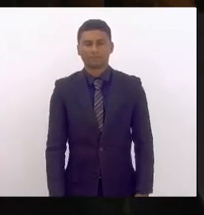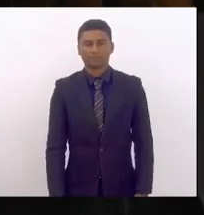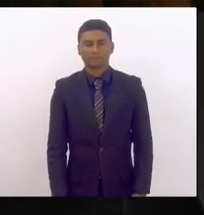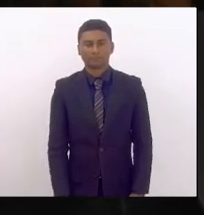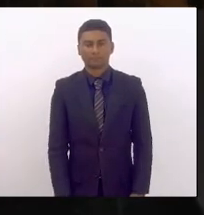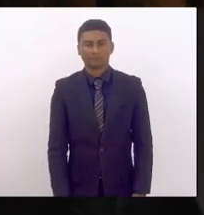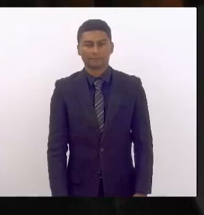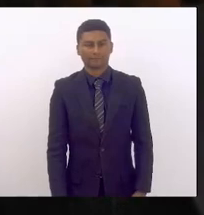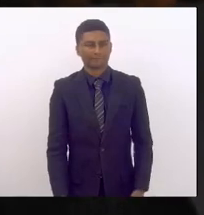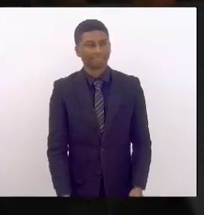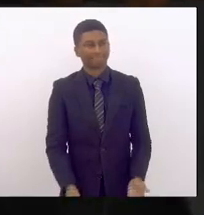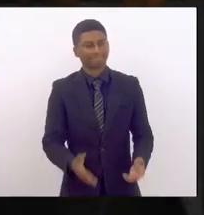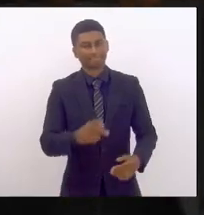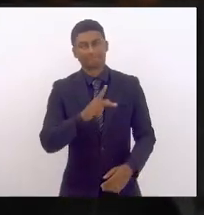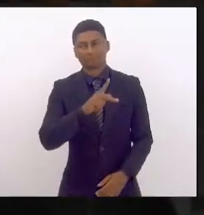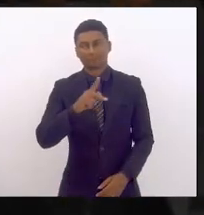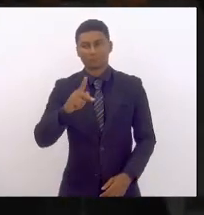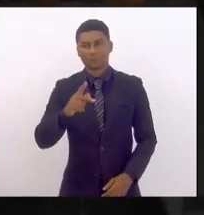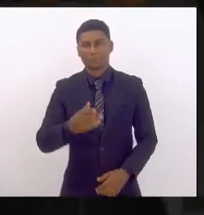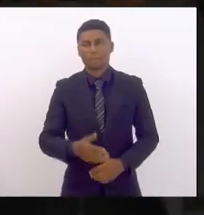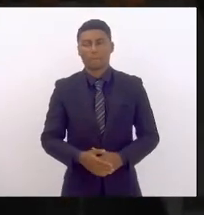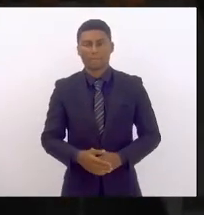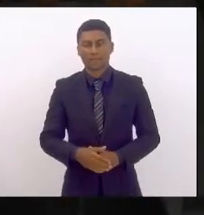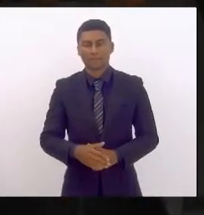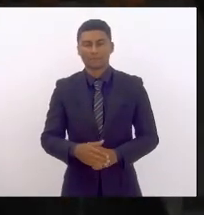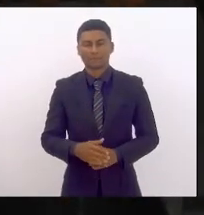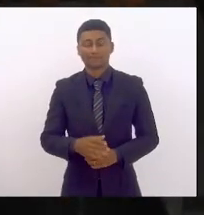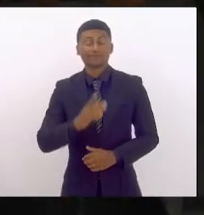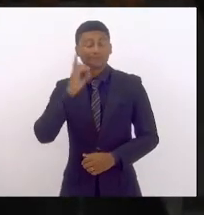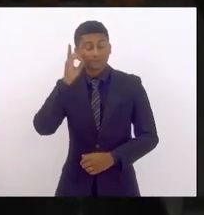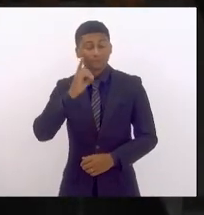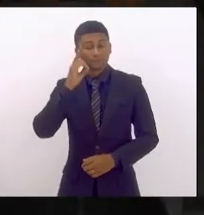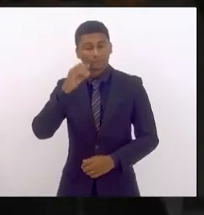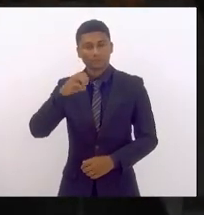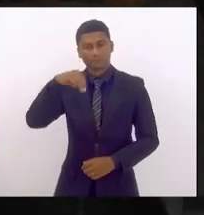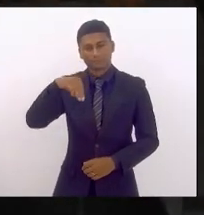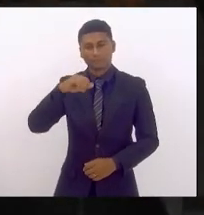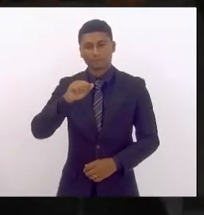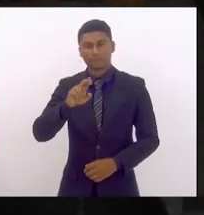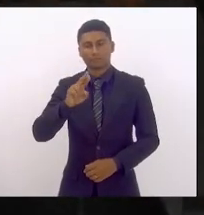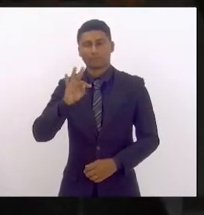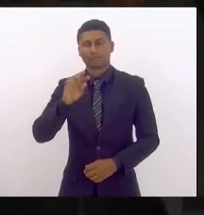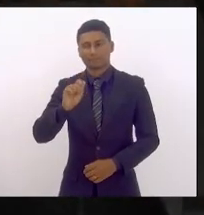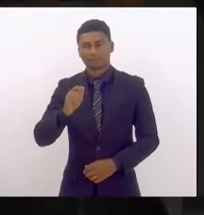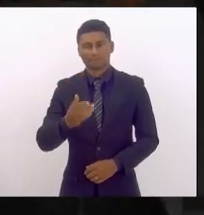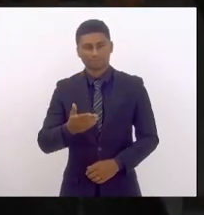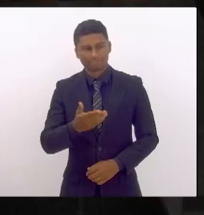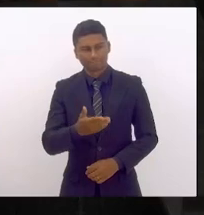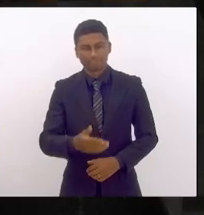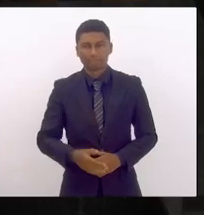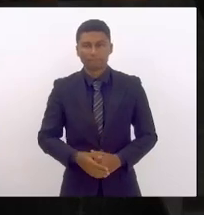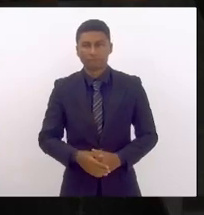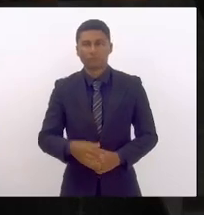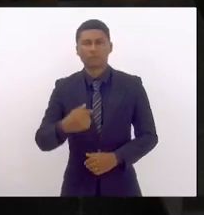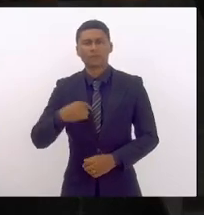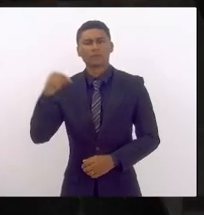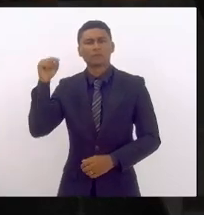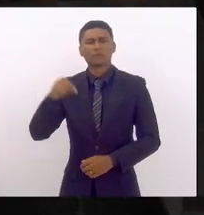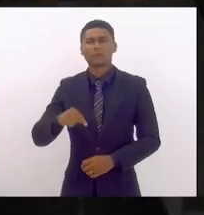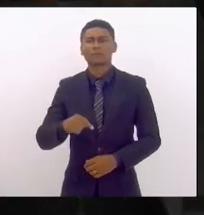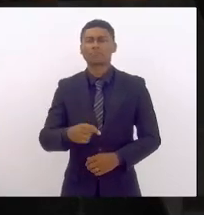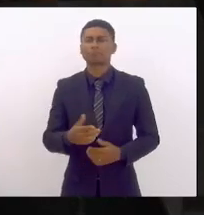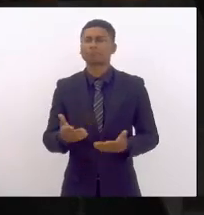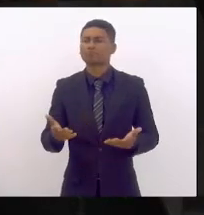senhora Presidente deputada Marta Rocha vim aqui senhora